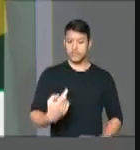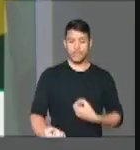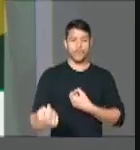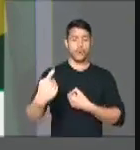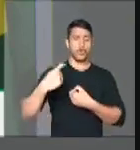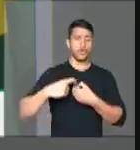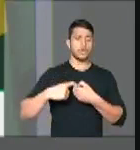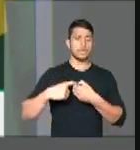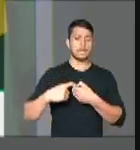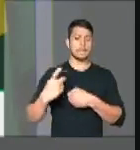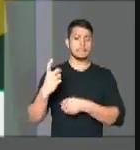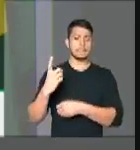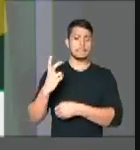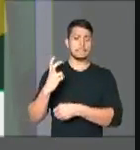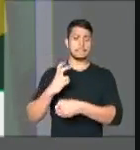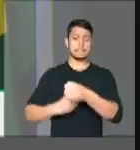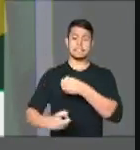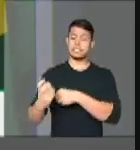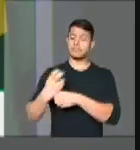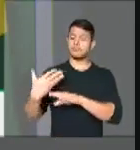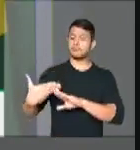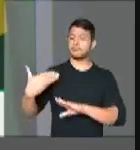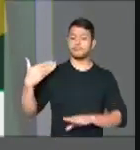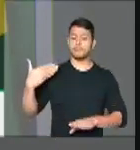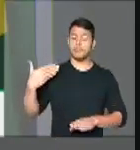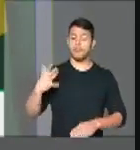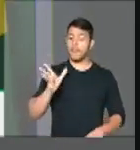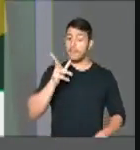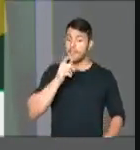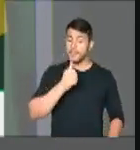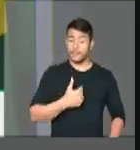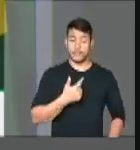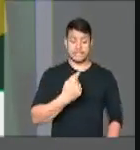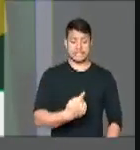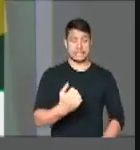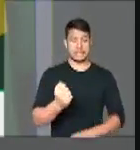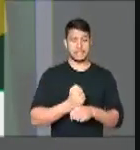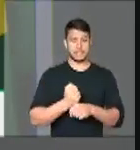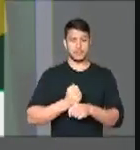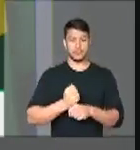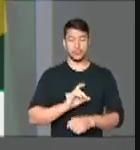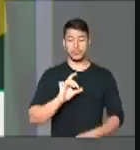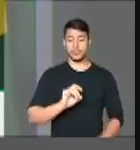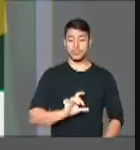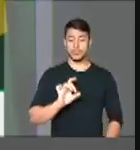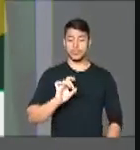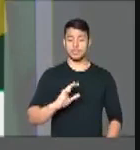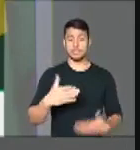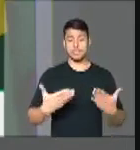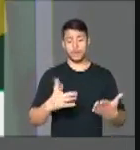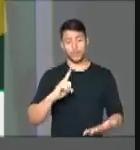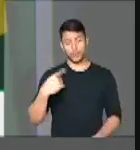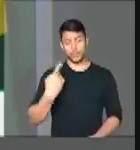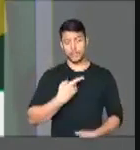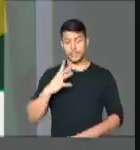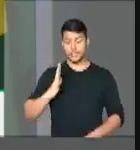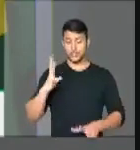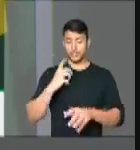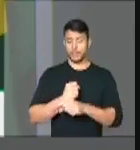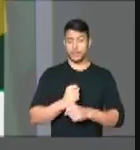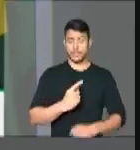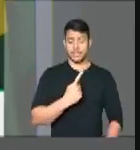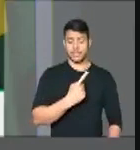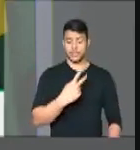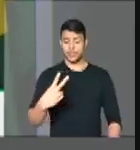atrás, somente daqui a 7 anos, em 2026. Ou seja, serão 12 anos em que o